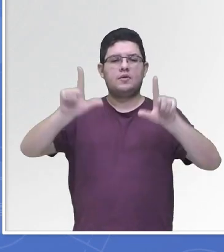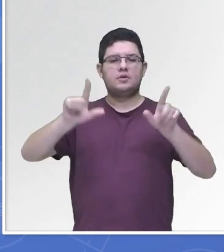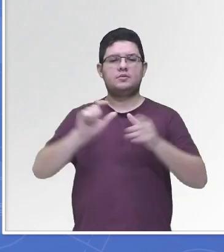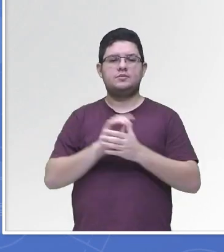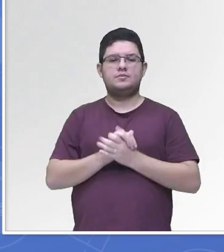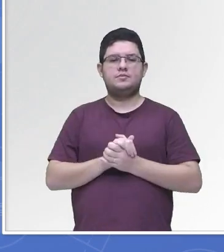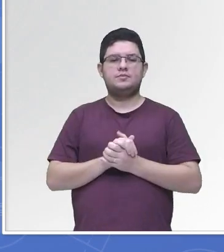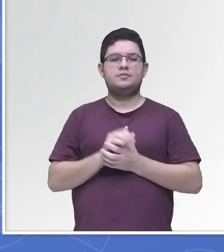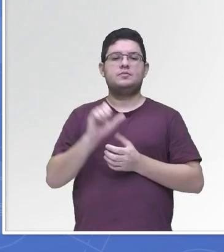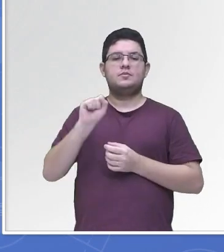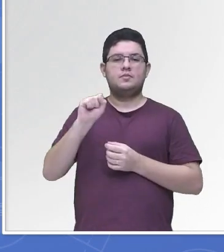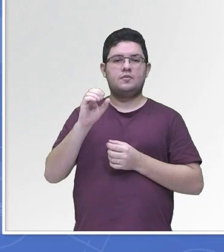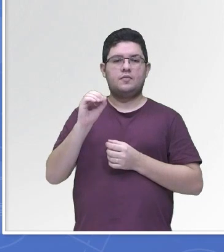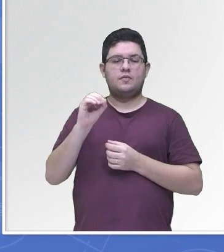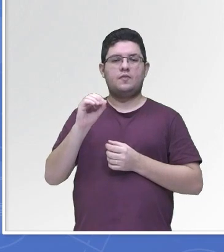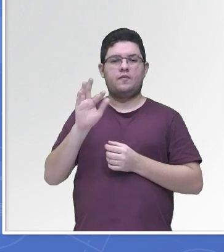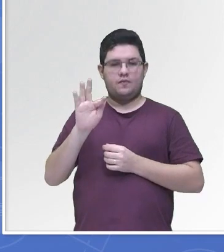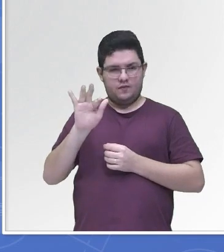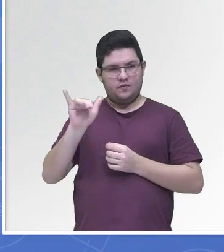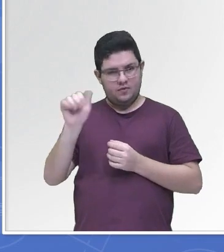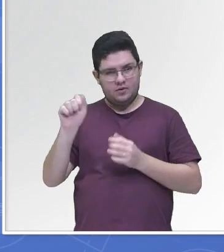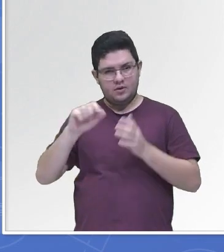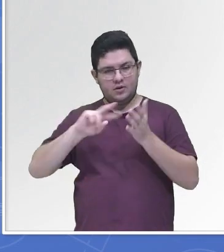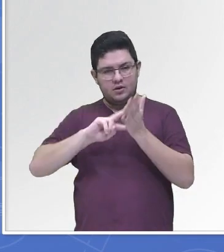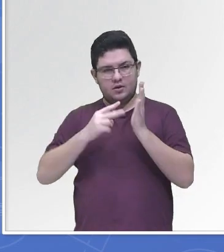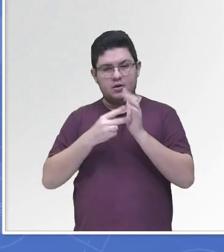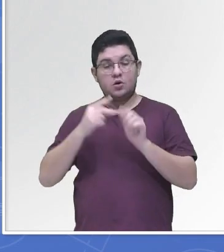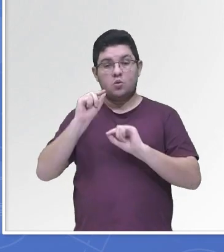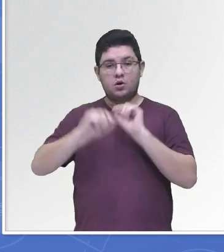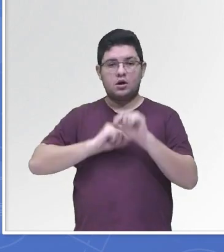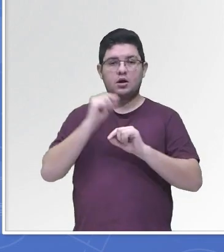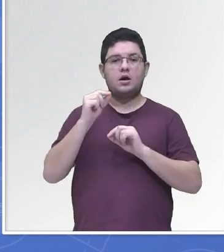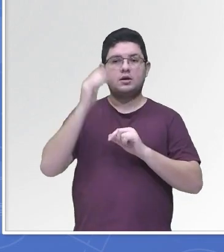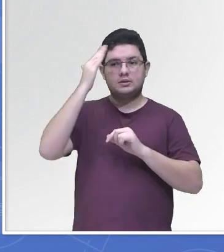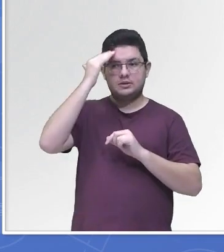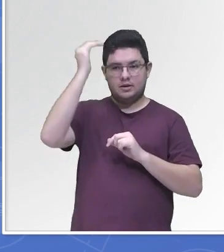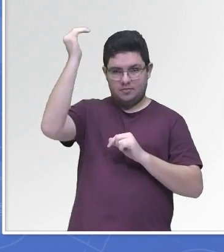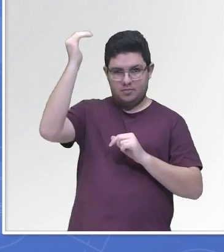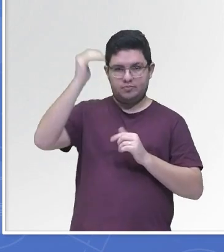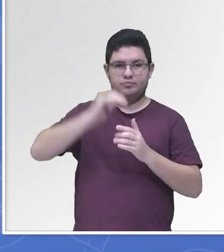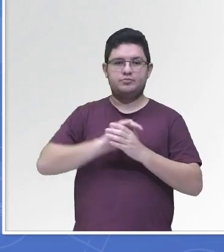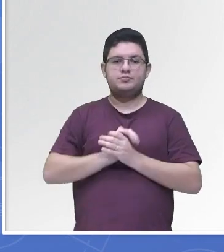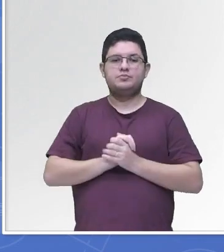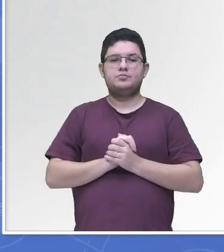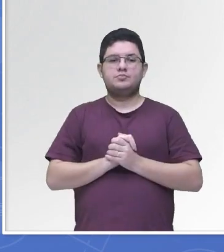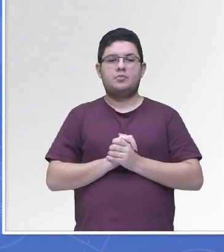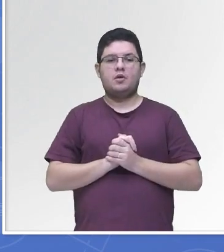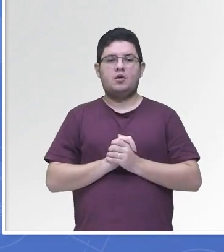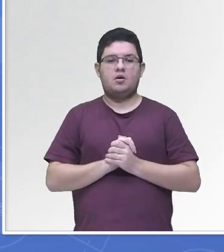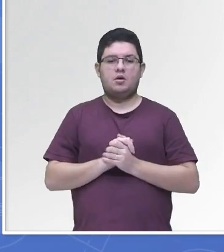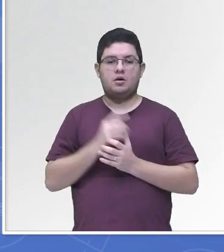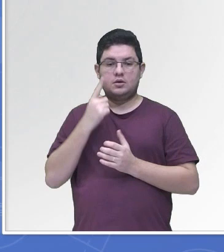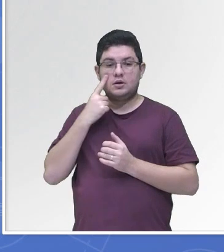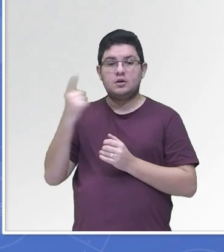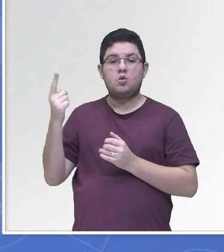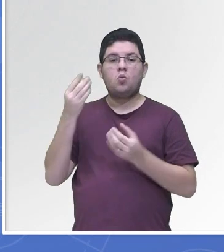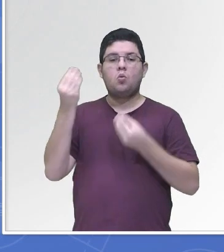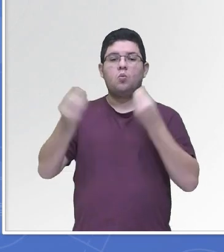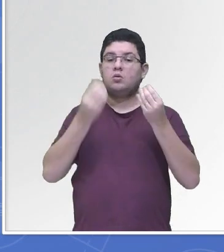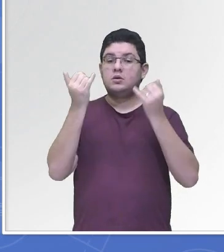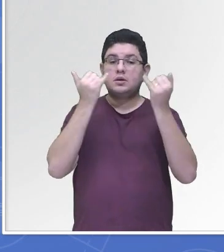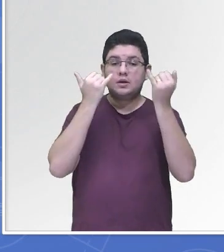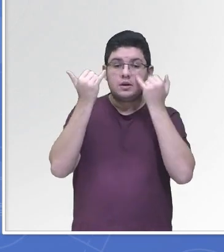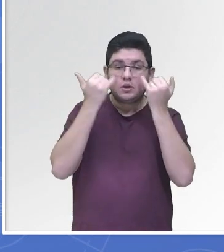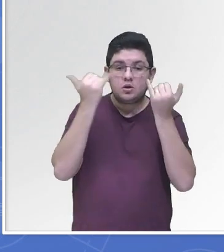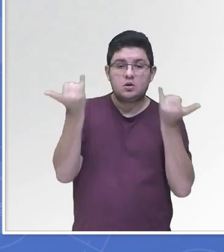Sofia quer dizer sabedoria, não é isso, Sofia? Sofia quer dizer sabedoria, ela falou para nós que através de notícias, através de